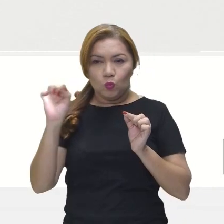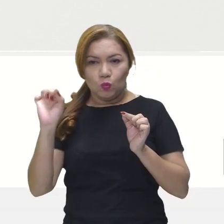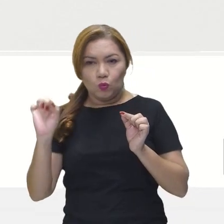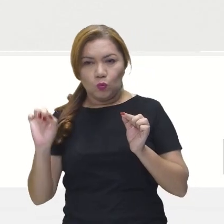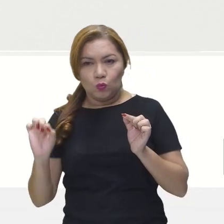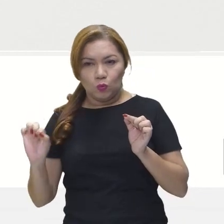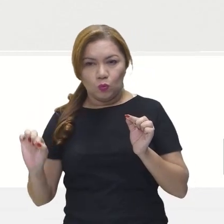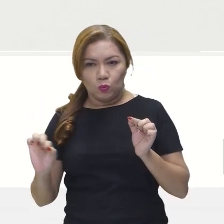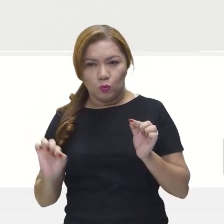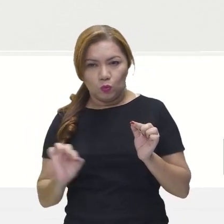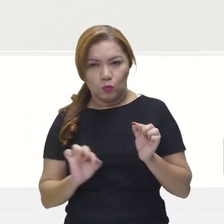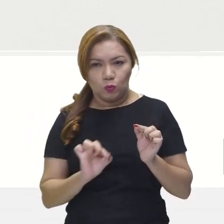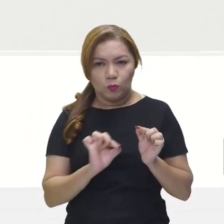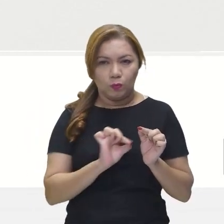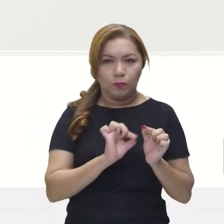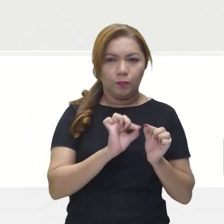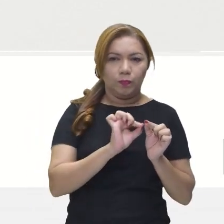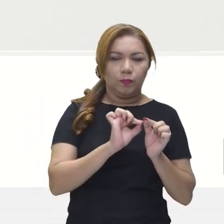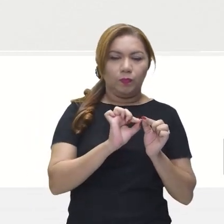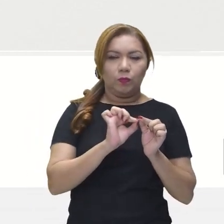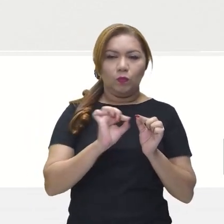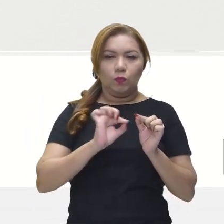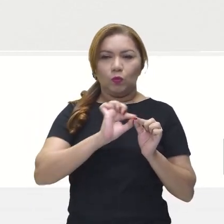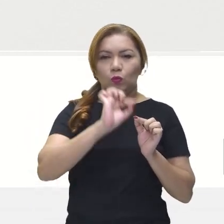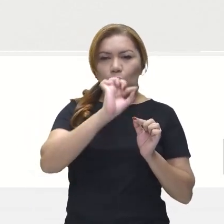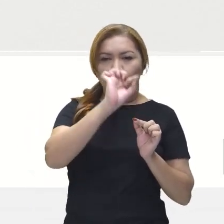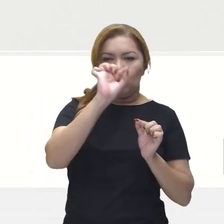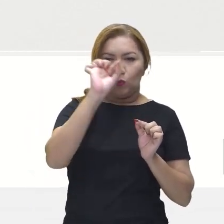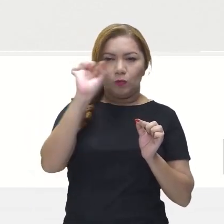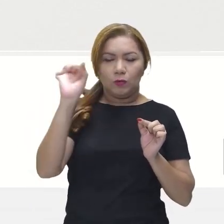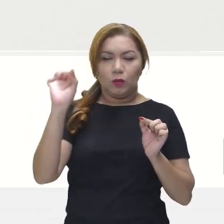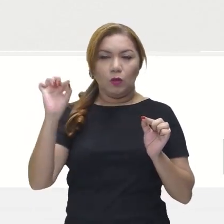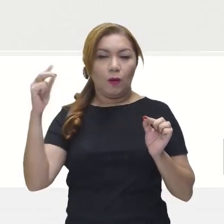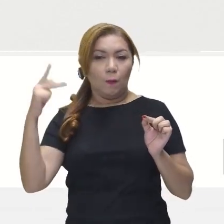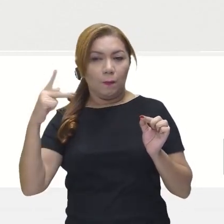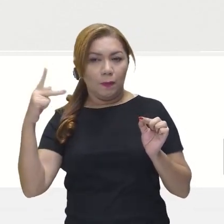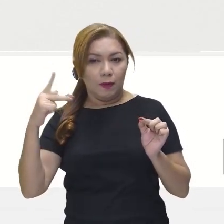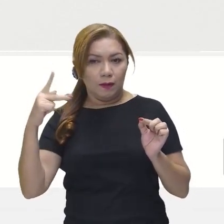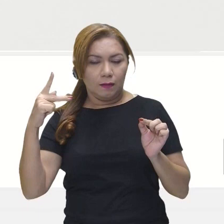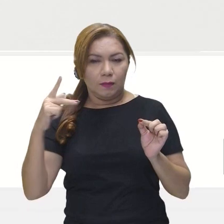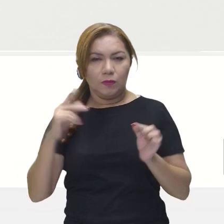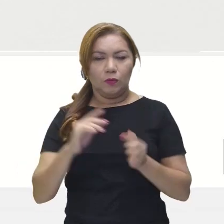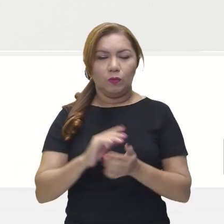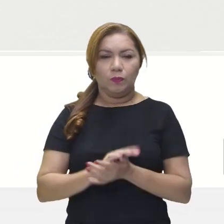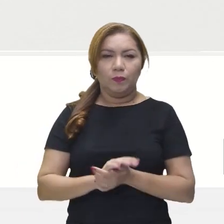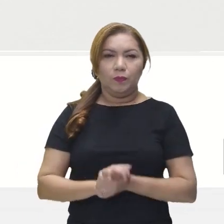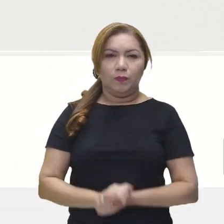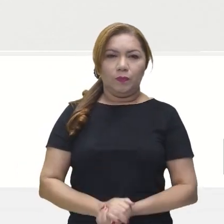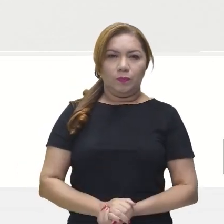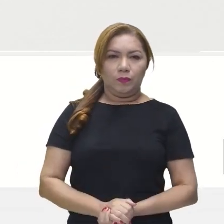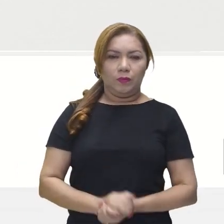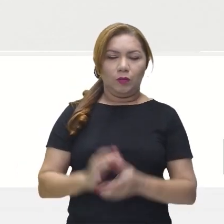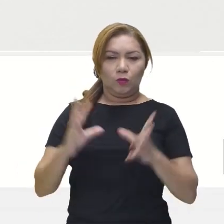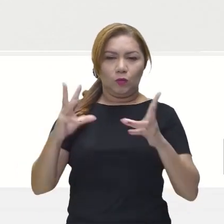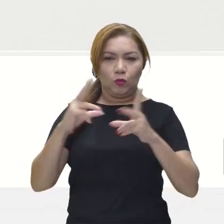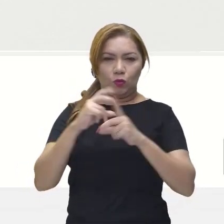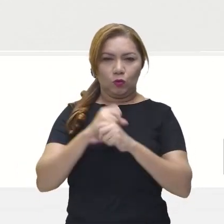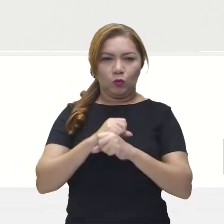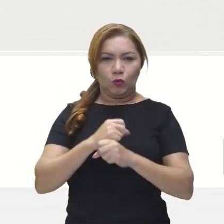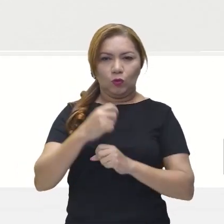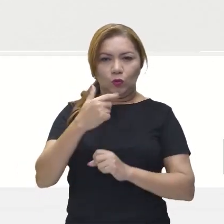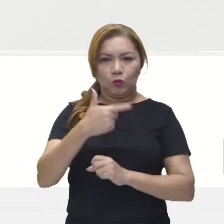60, com mais 15, com mais 30, com mais 45 e vai dar o quê? 270 metros